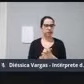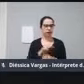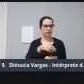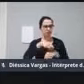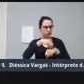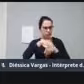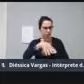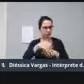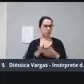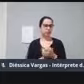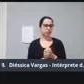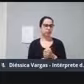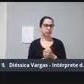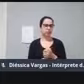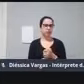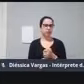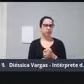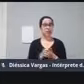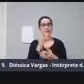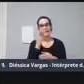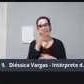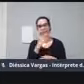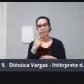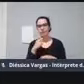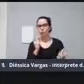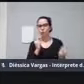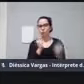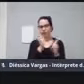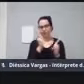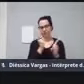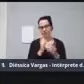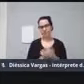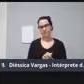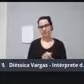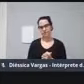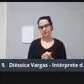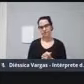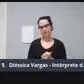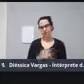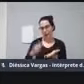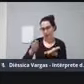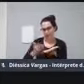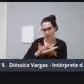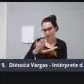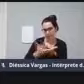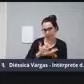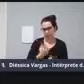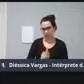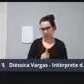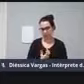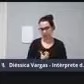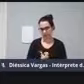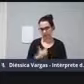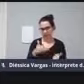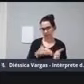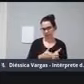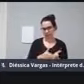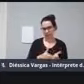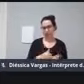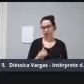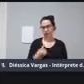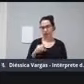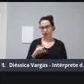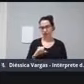trabalhadas e a criança tem que descobrir. Na página 16 até a página 19, nós pensamos em